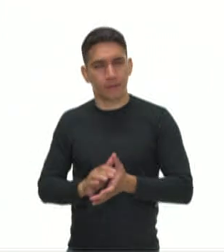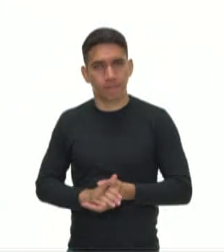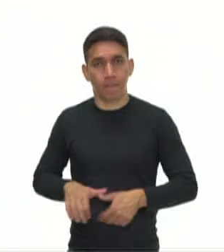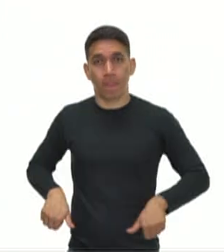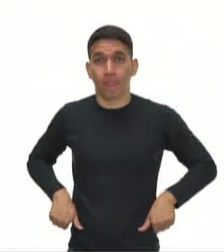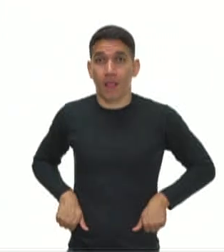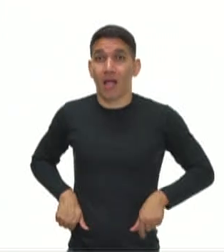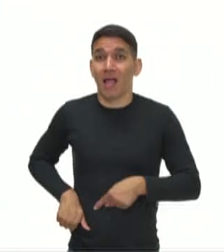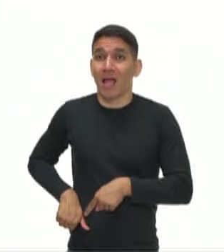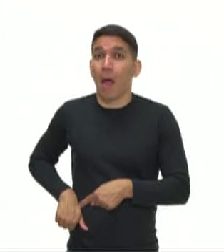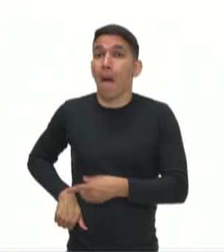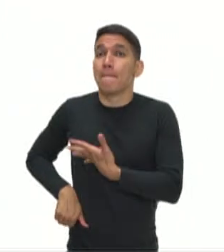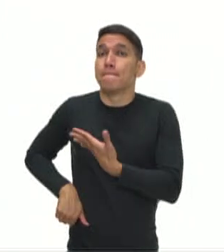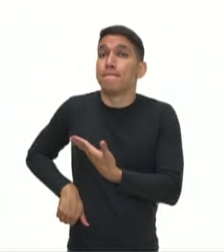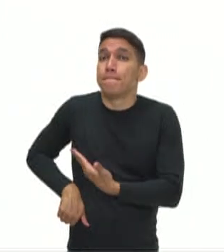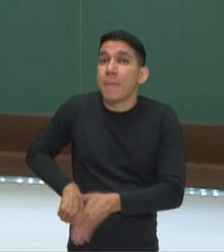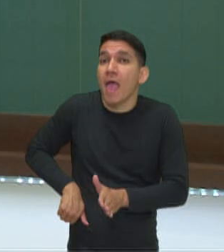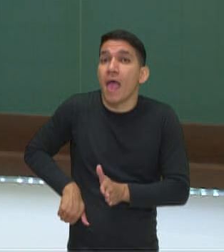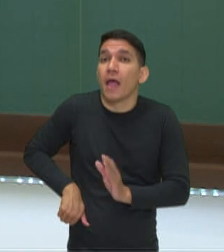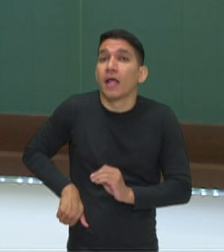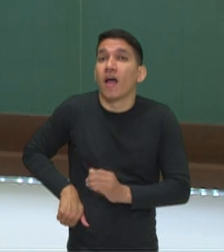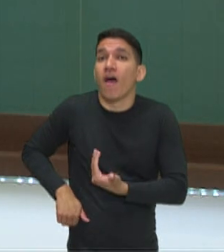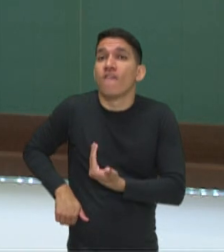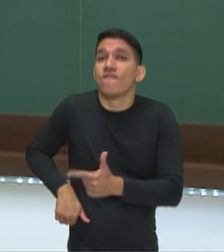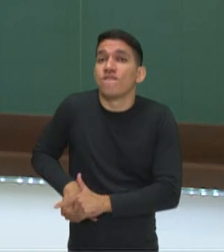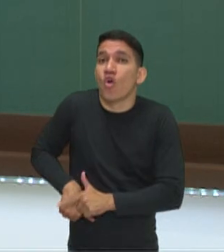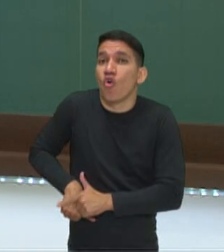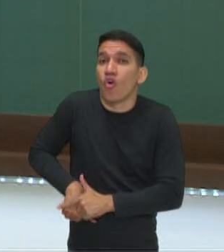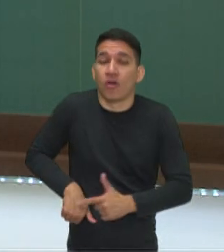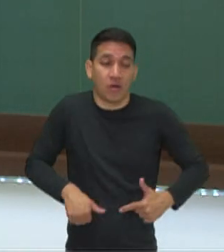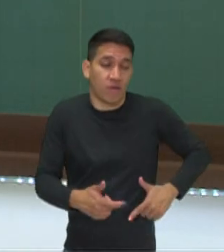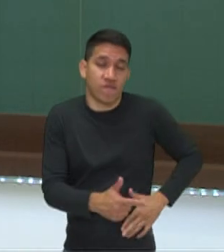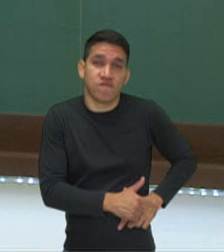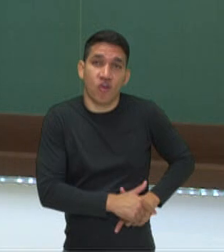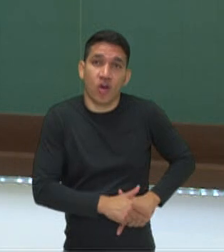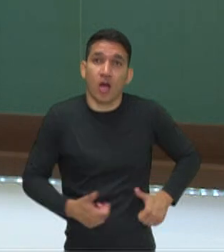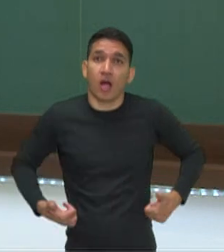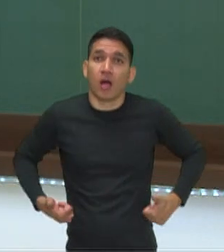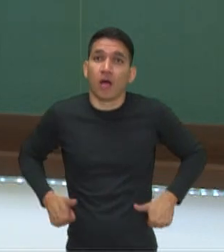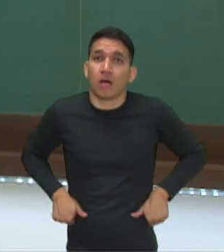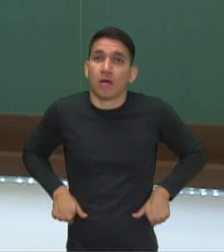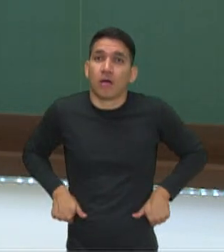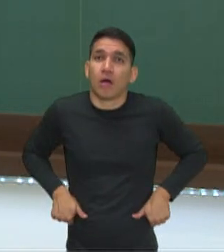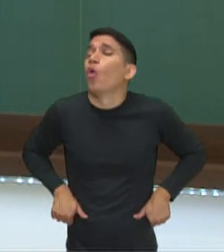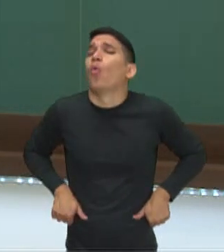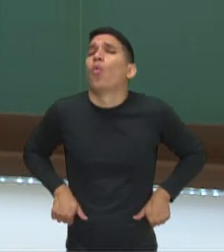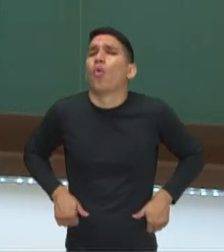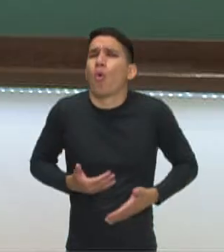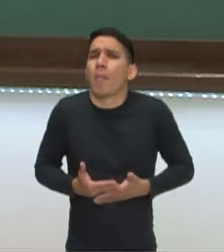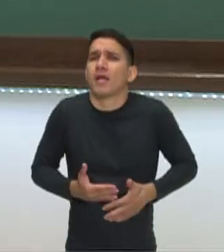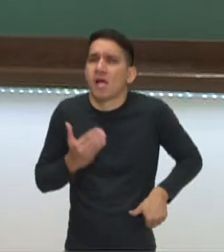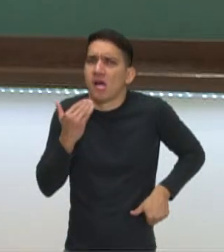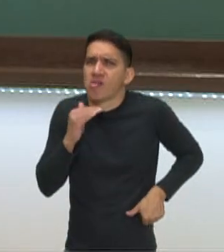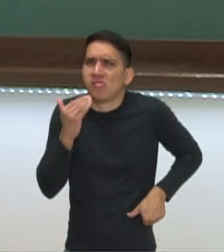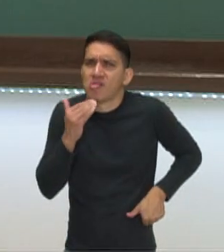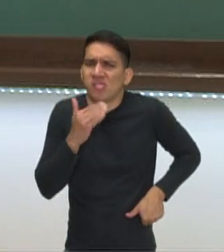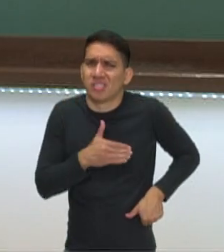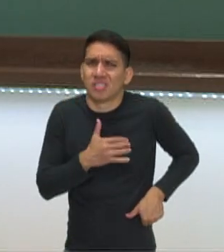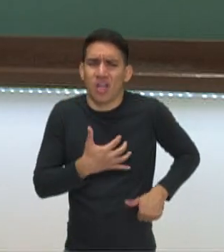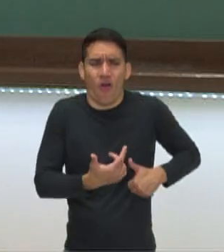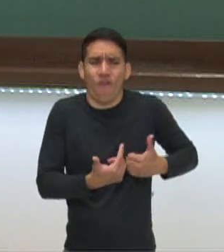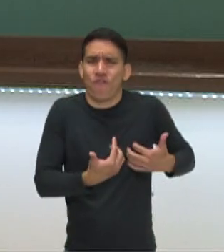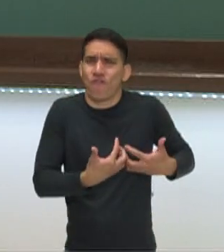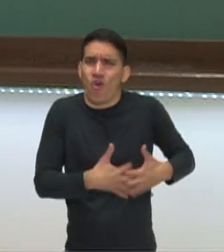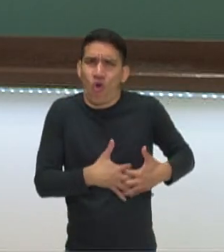é a perda progressiva das funções do rim. Ou seja, começa ali com uma falhinha no rim, ele não está